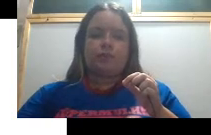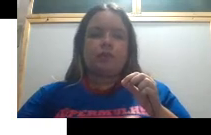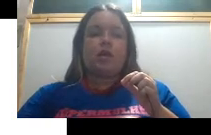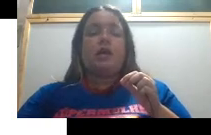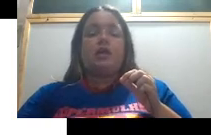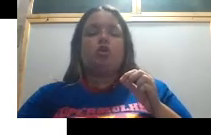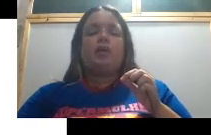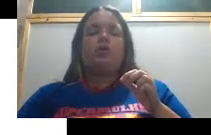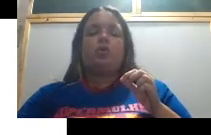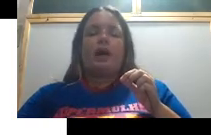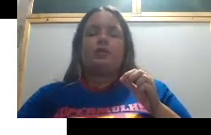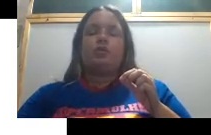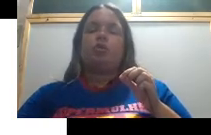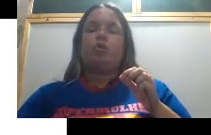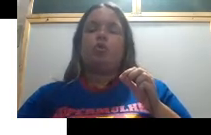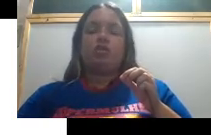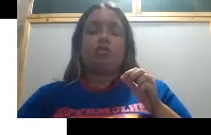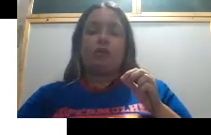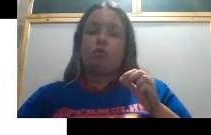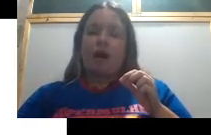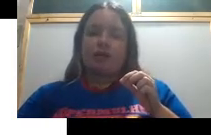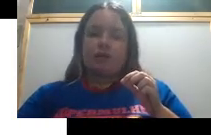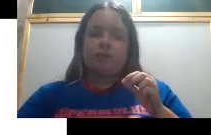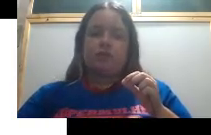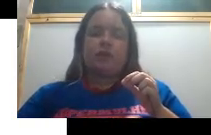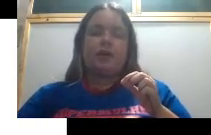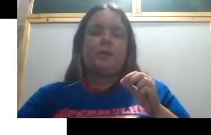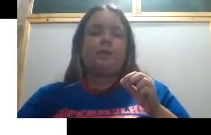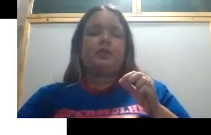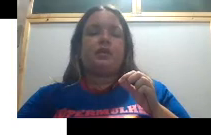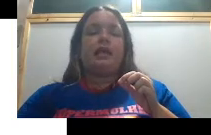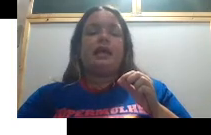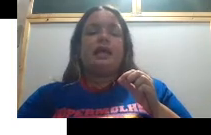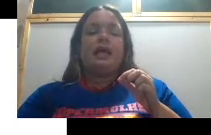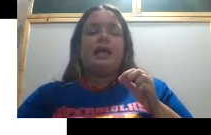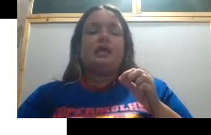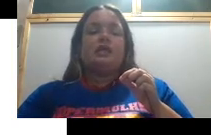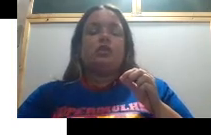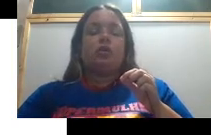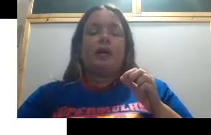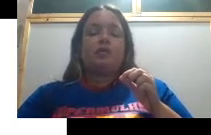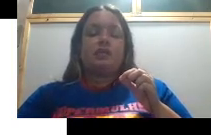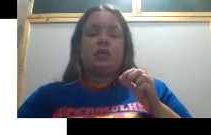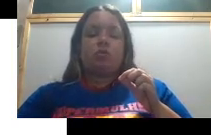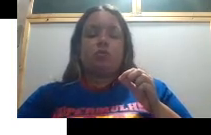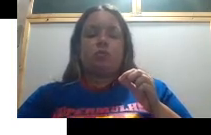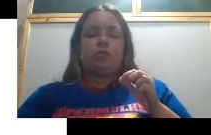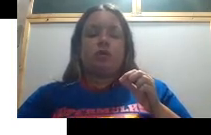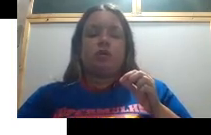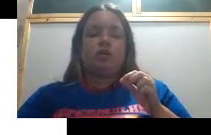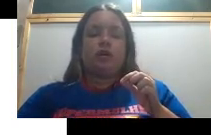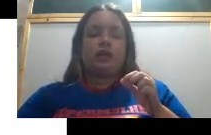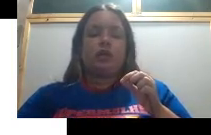Grosso do Sul número 4 o estado do Acre AM o número